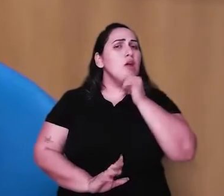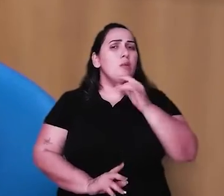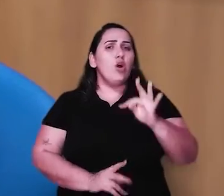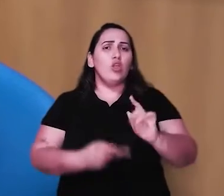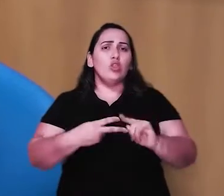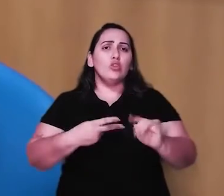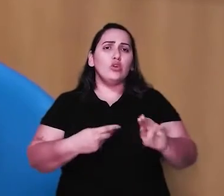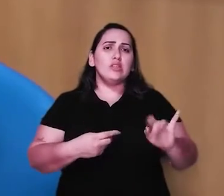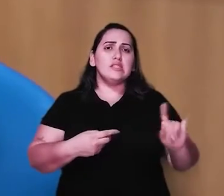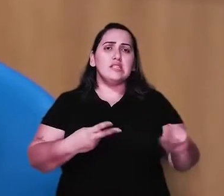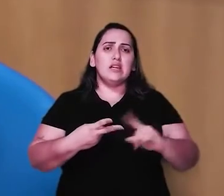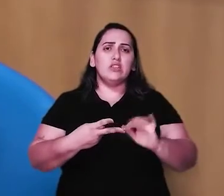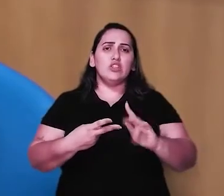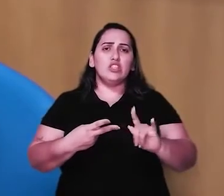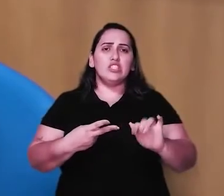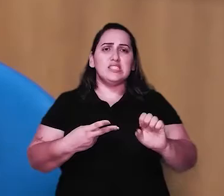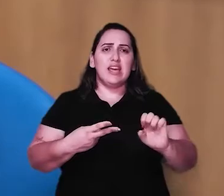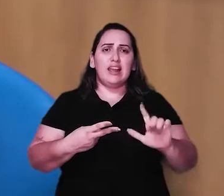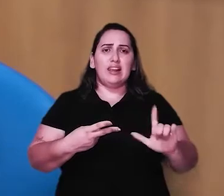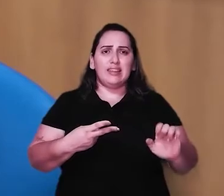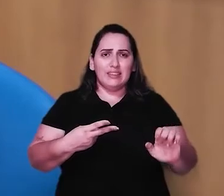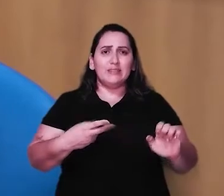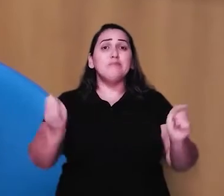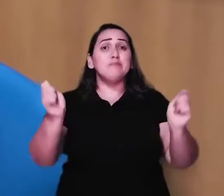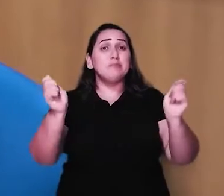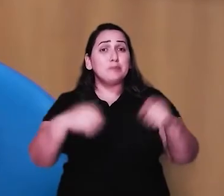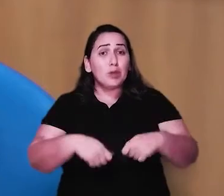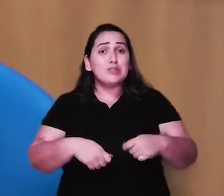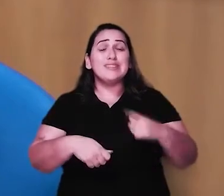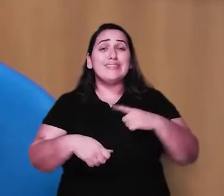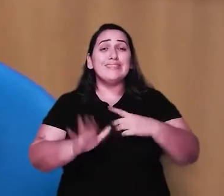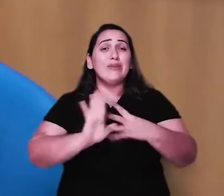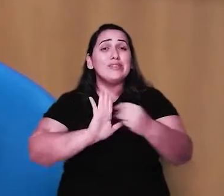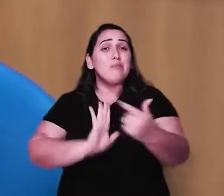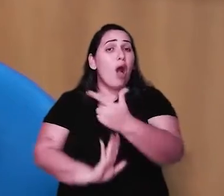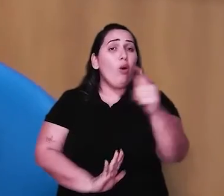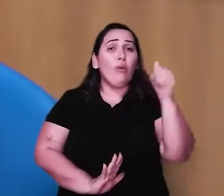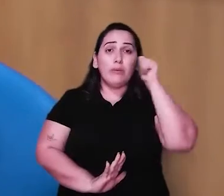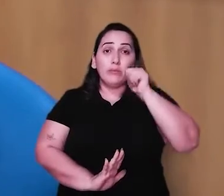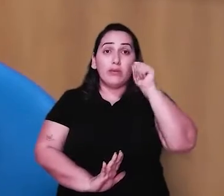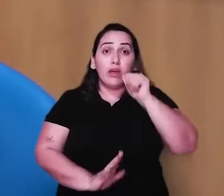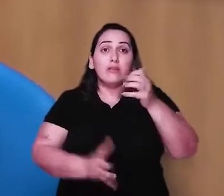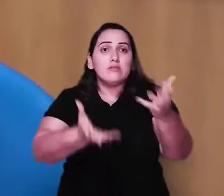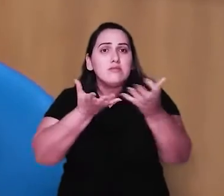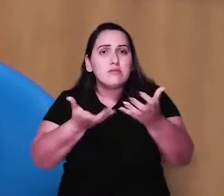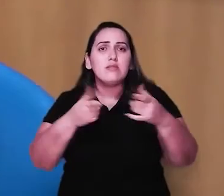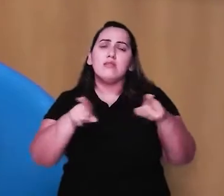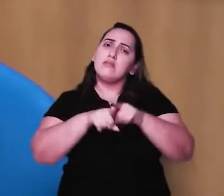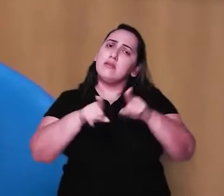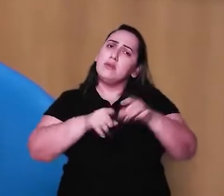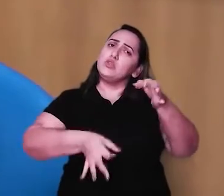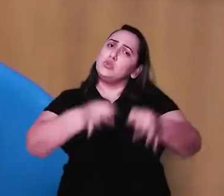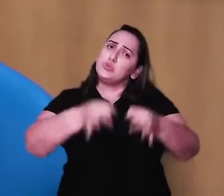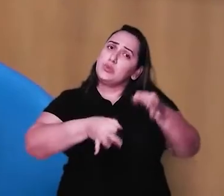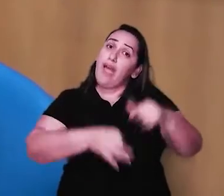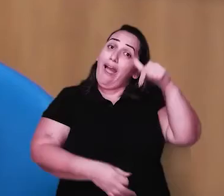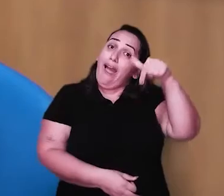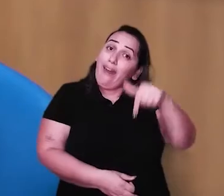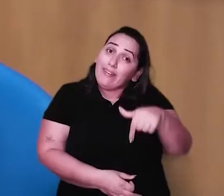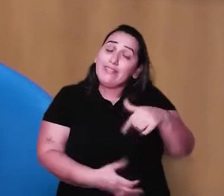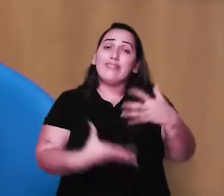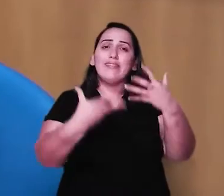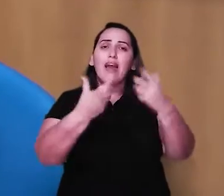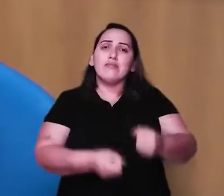doutora Tiziana, doutora Neís, doutora Sueli, que compõem a corte, estimule para que outras mulheres